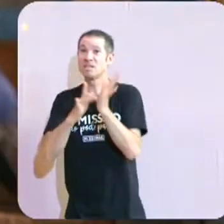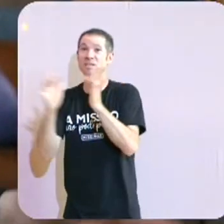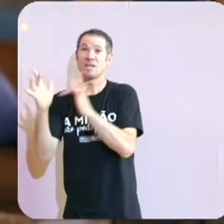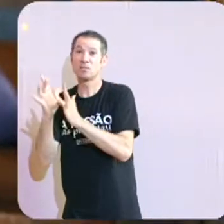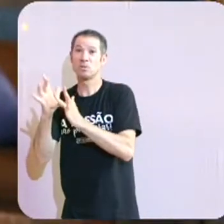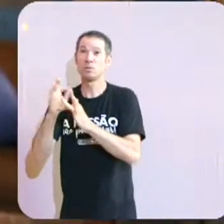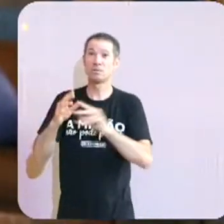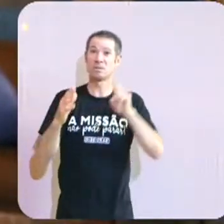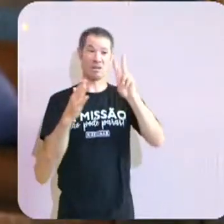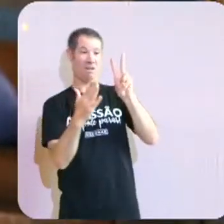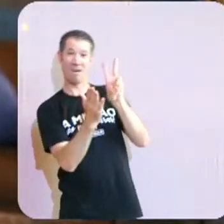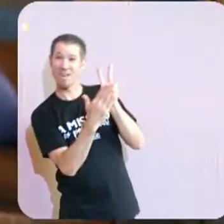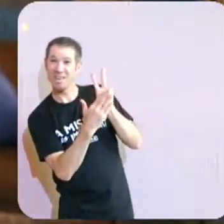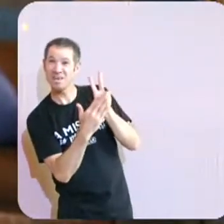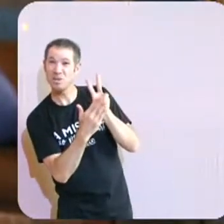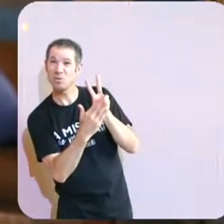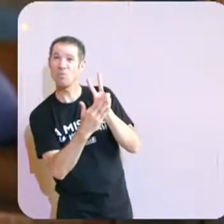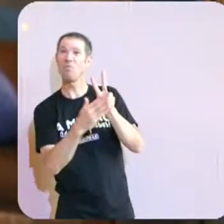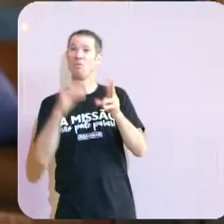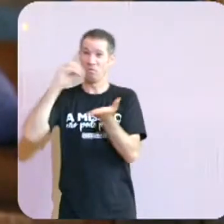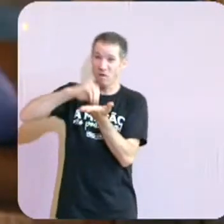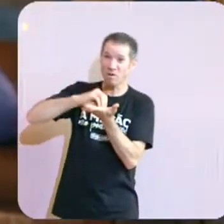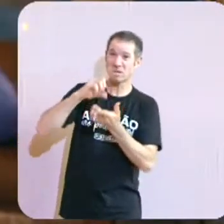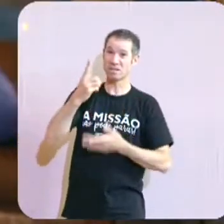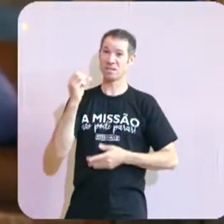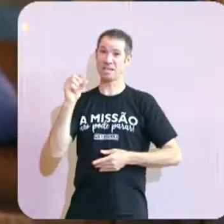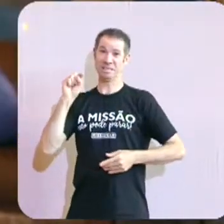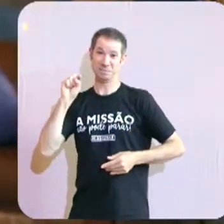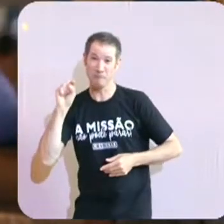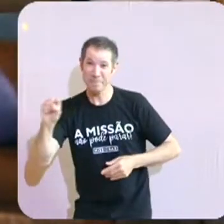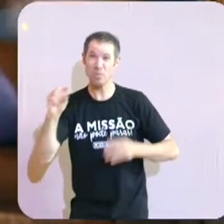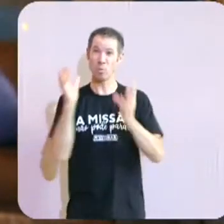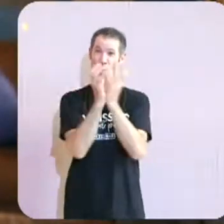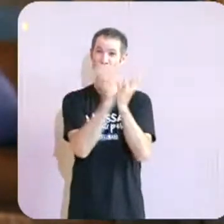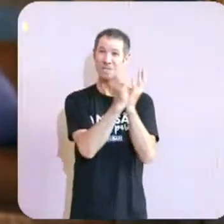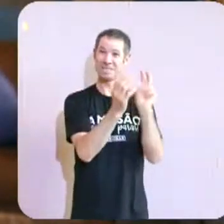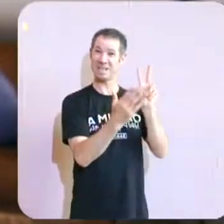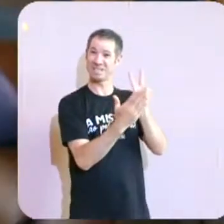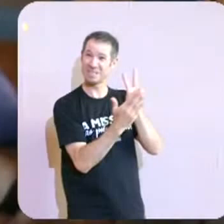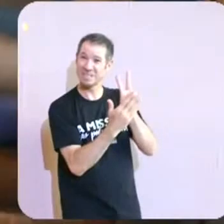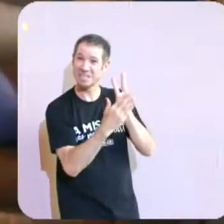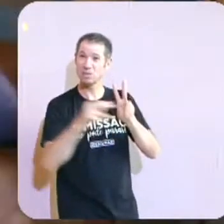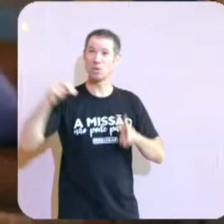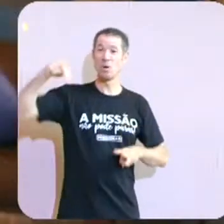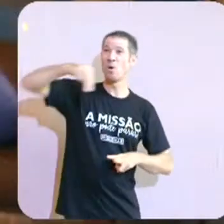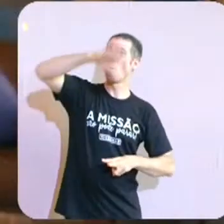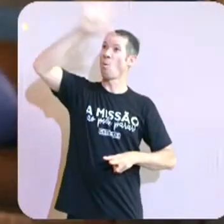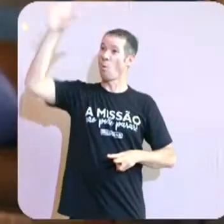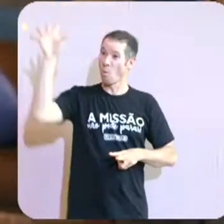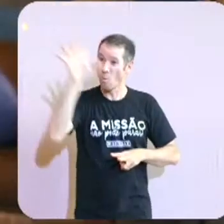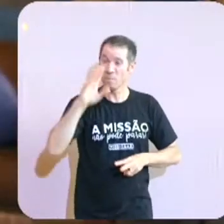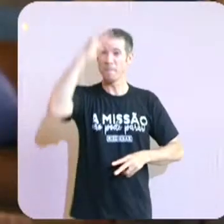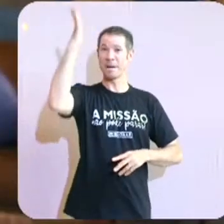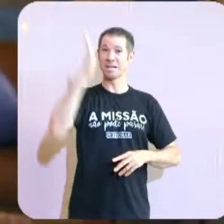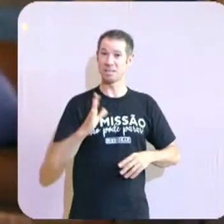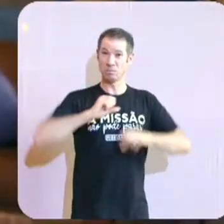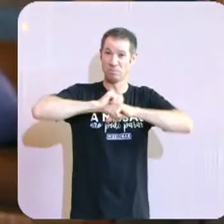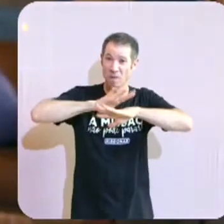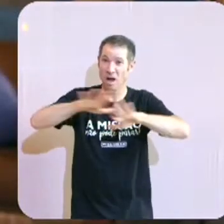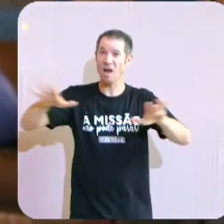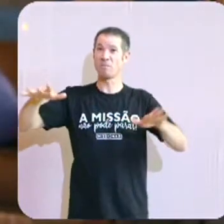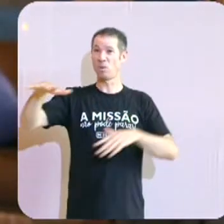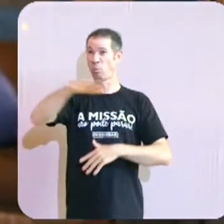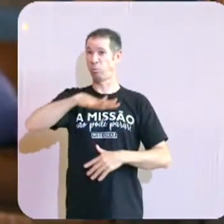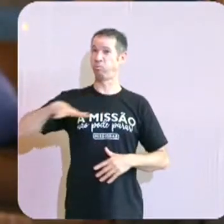indígenas sem nenhuma atuação, 10.000 comunidades ribeirinhas, 6.000 assentes sertanejos e 2.000 comunidades quilombolas espalhadas por